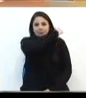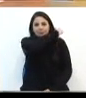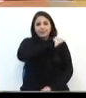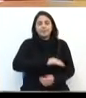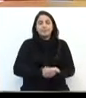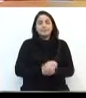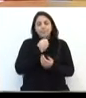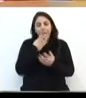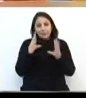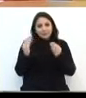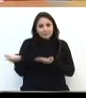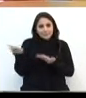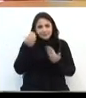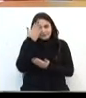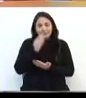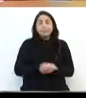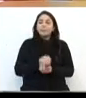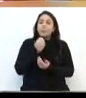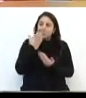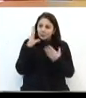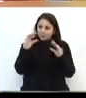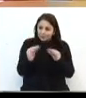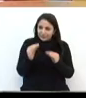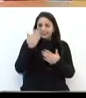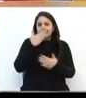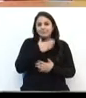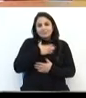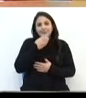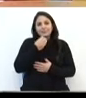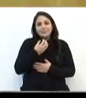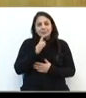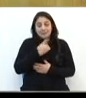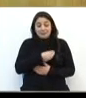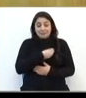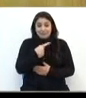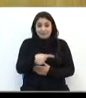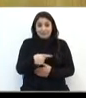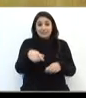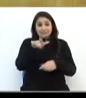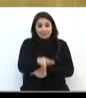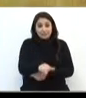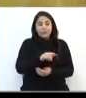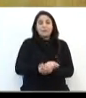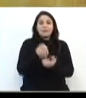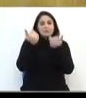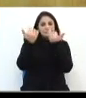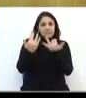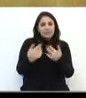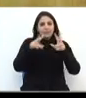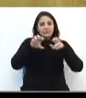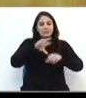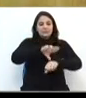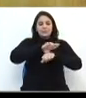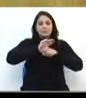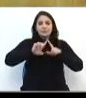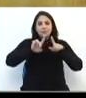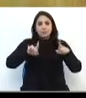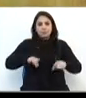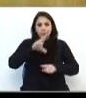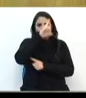muito bem-vindo. Boa noite, é um prazer estar mais uma vez aqui junto à TV Câmara para prestar esclarecimentos a respeito da segurança